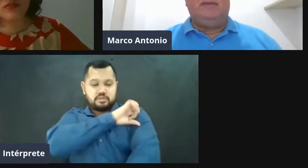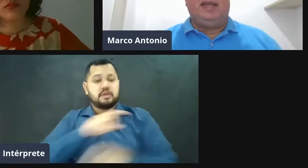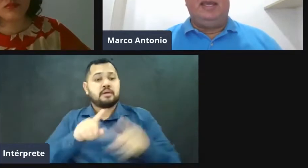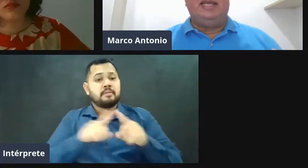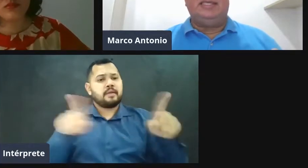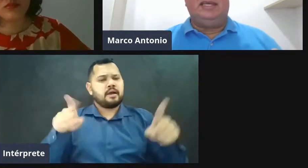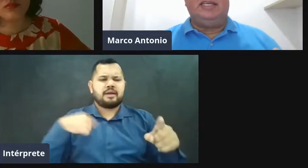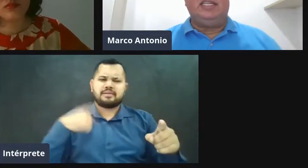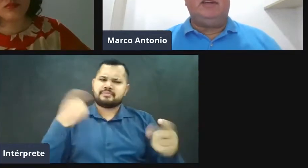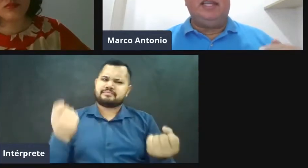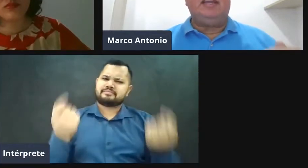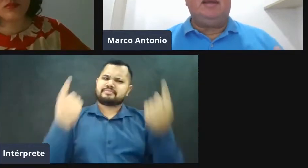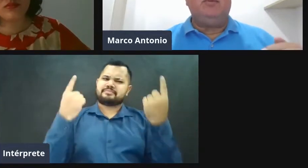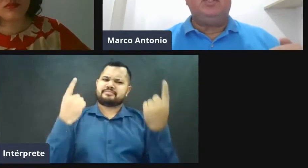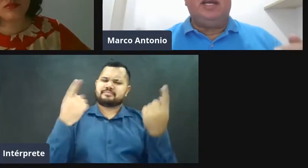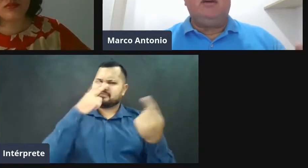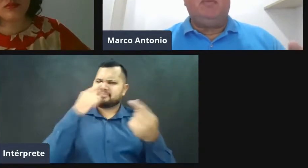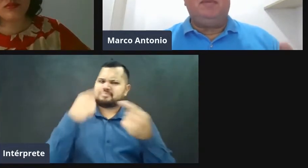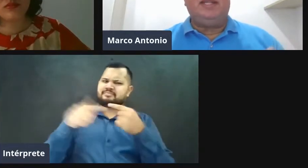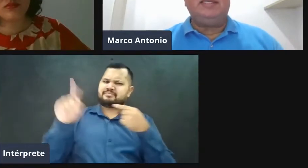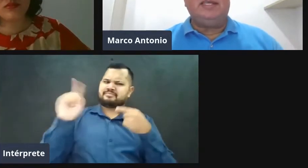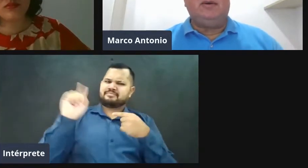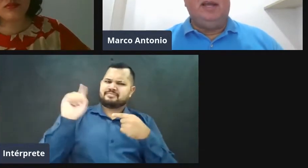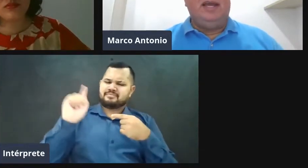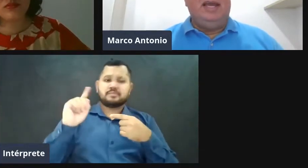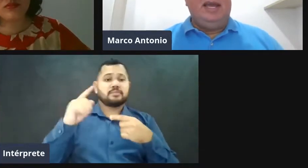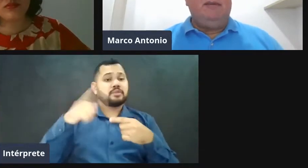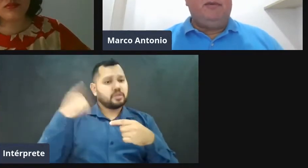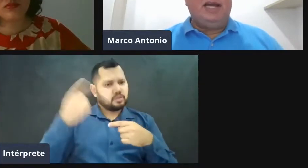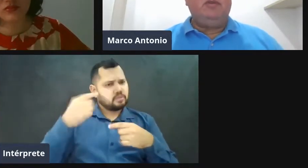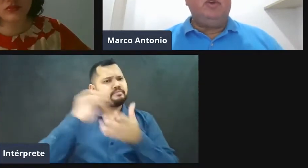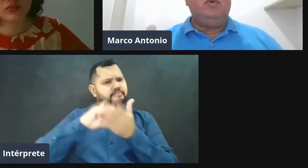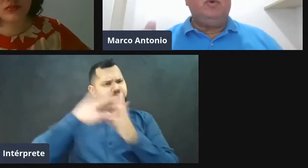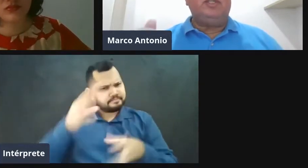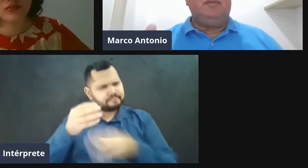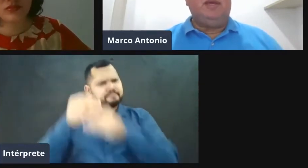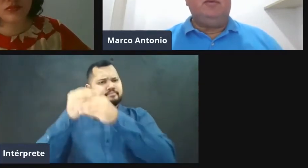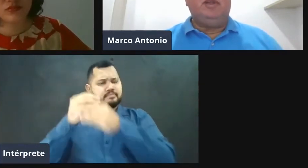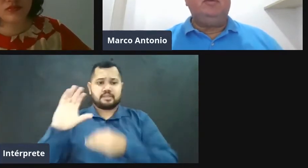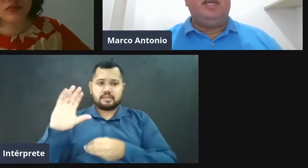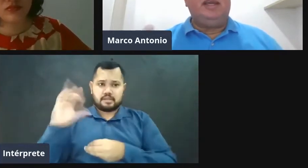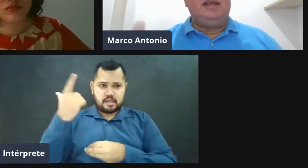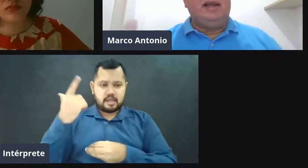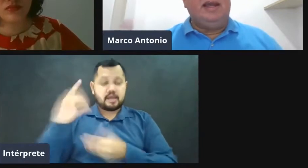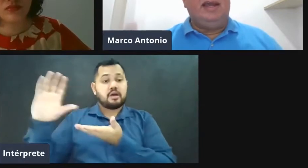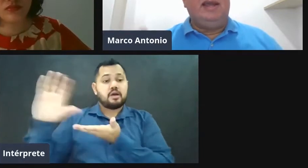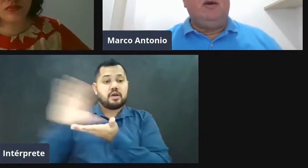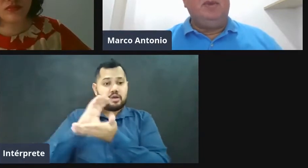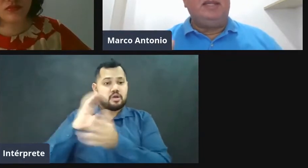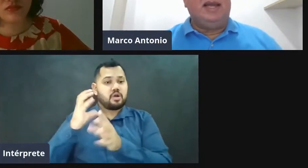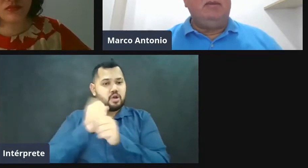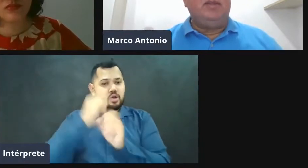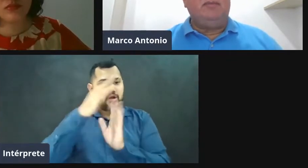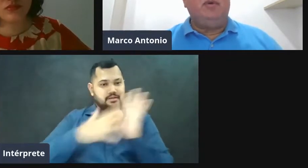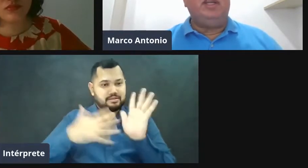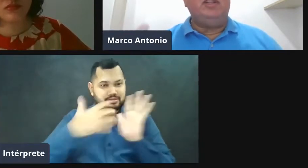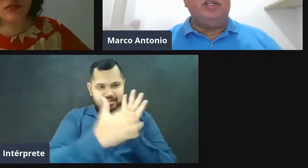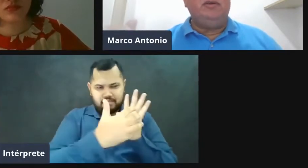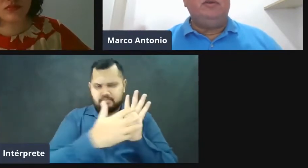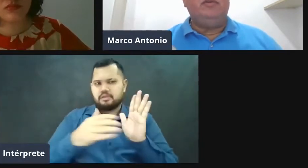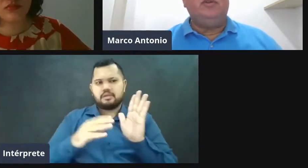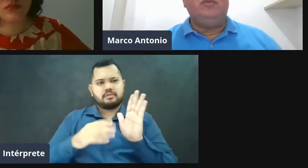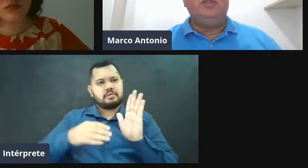essa lógica. E assim, a gente vai ter que estar buscando a complementação. É fato que o orçamento não tem aumentado,